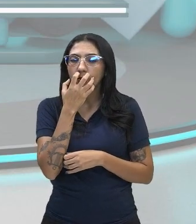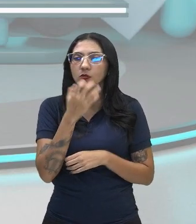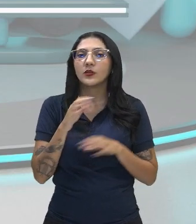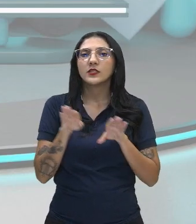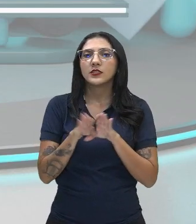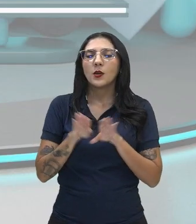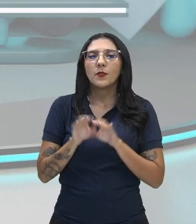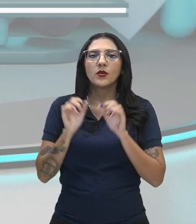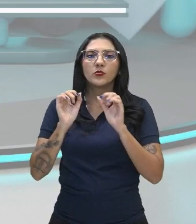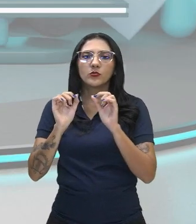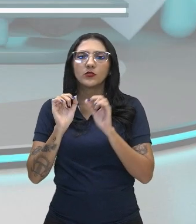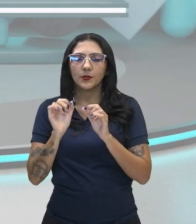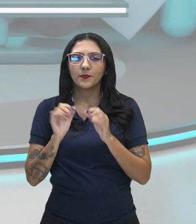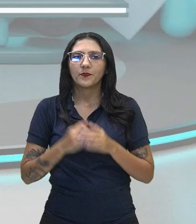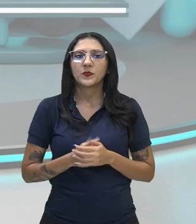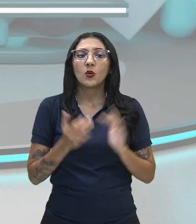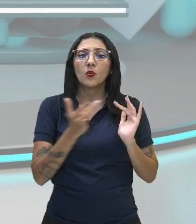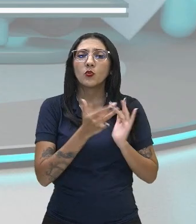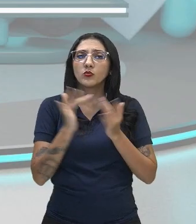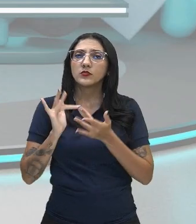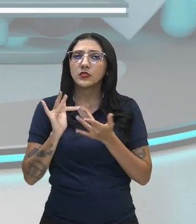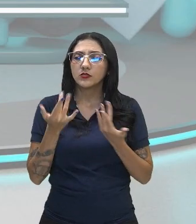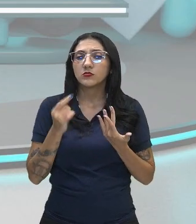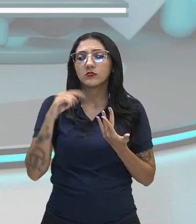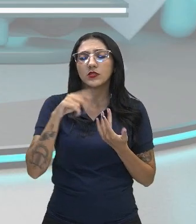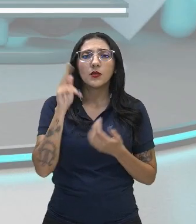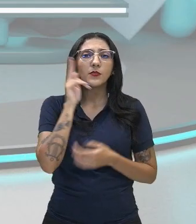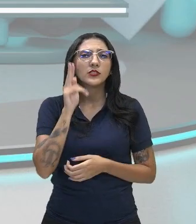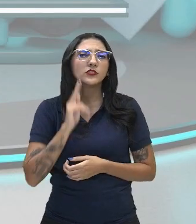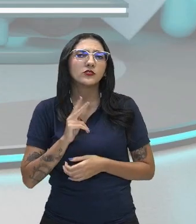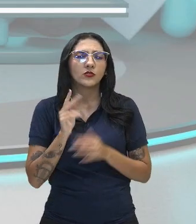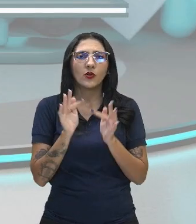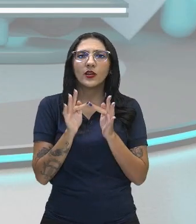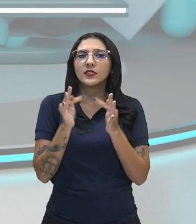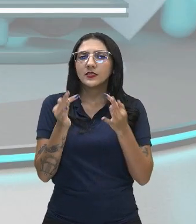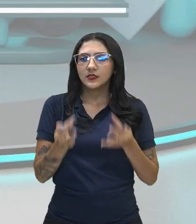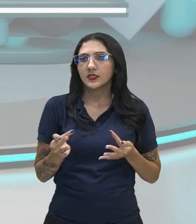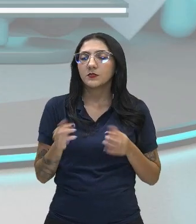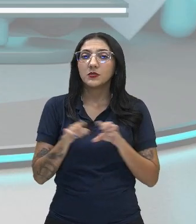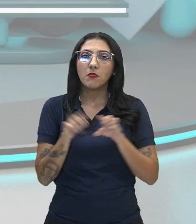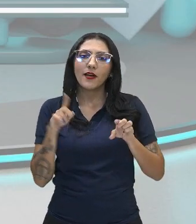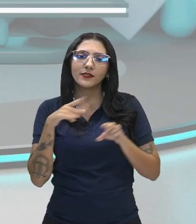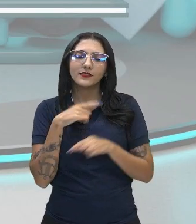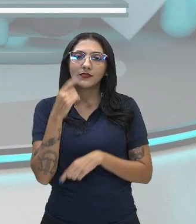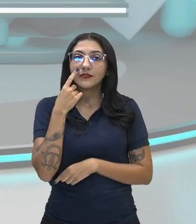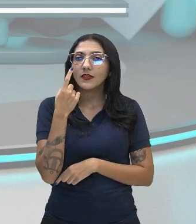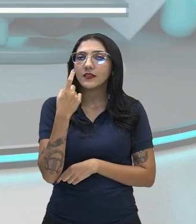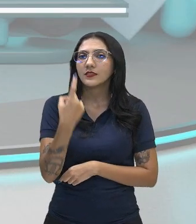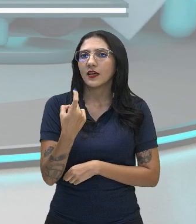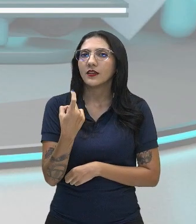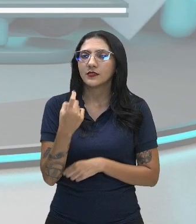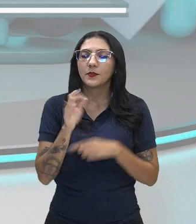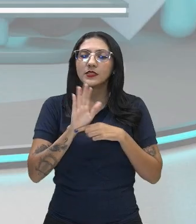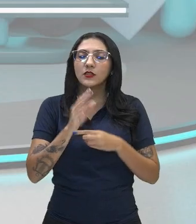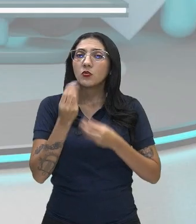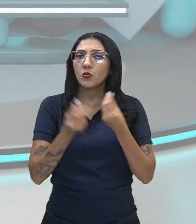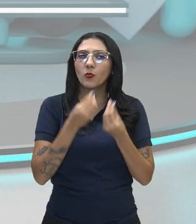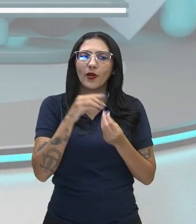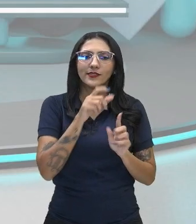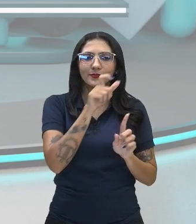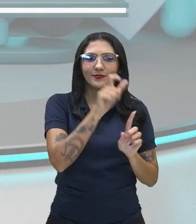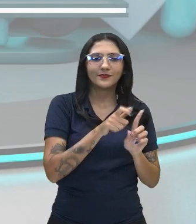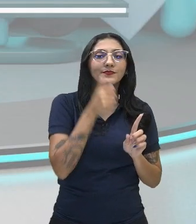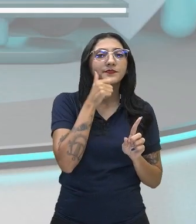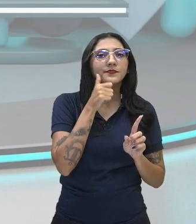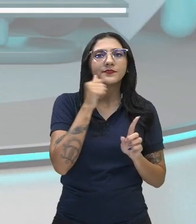da história, o enredo. E a história, que a história é simples, mas ela é envolvente, mostrando como Ana